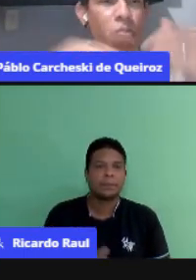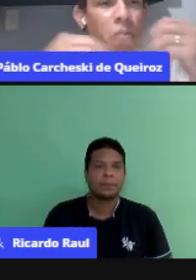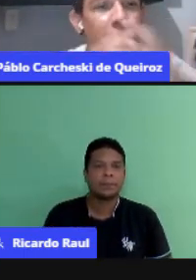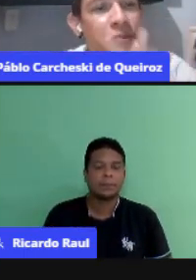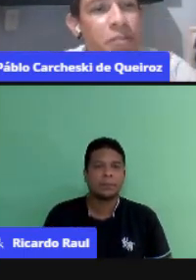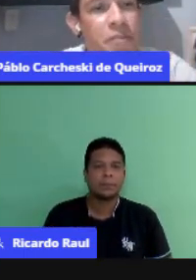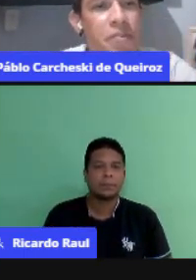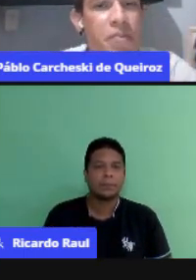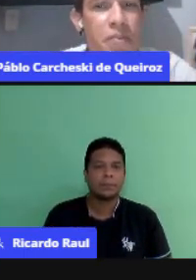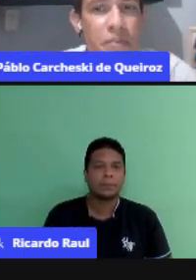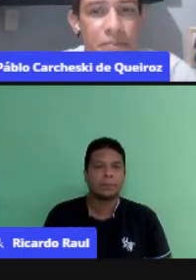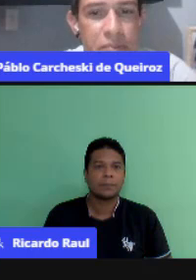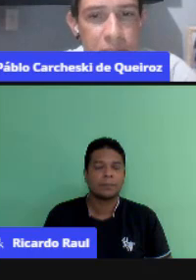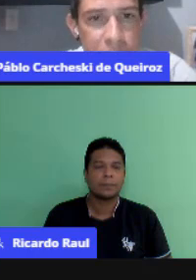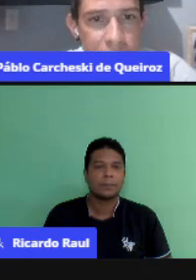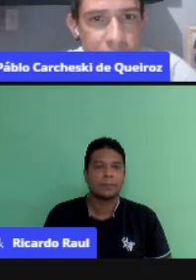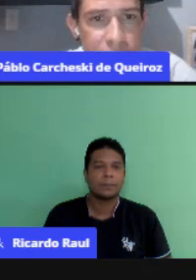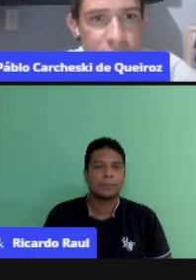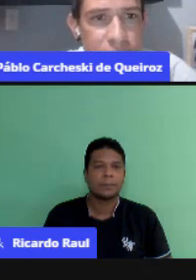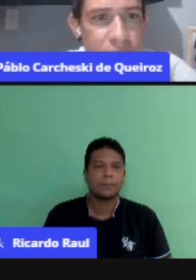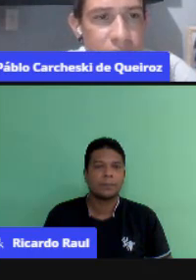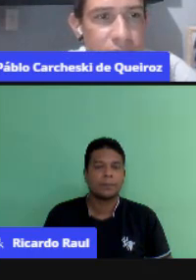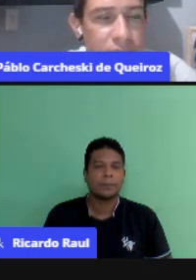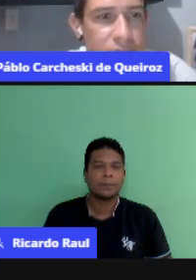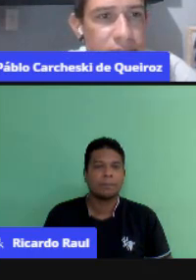nós temos que